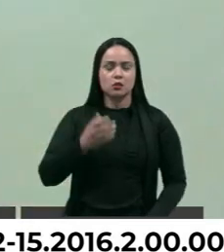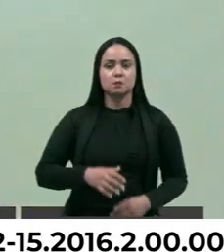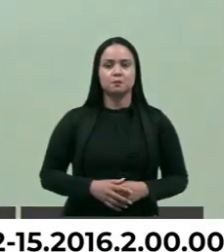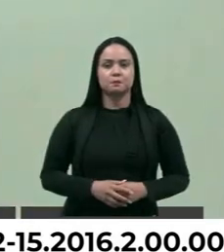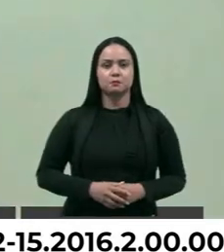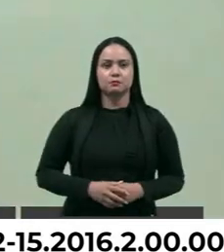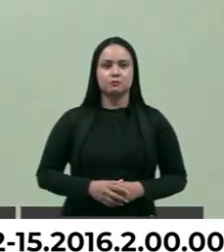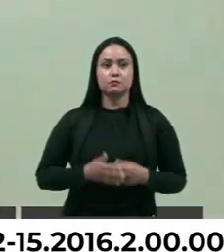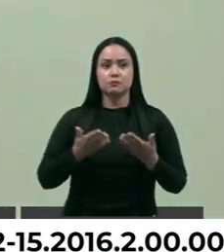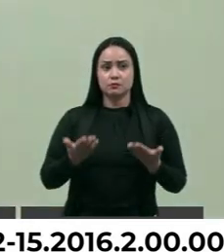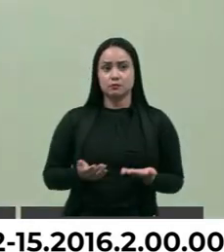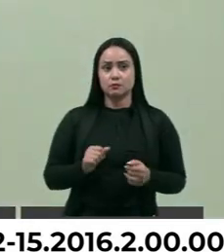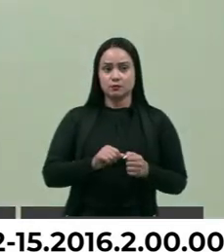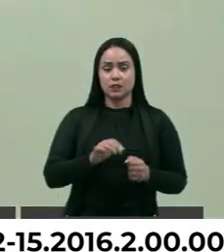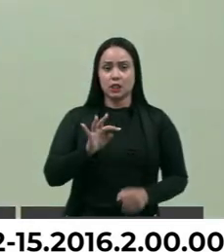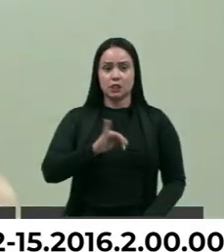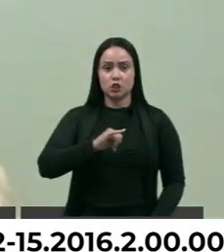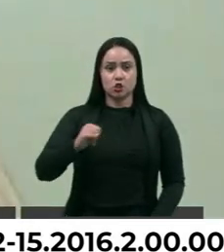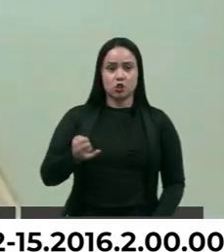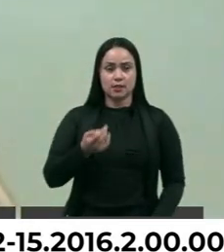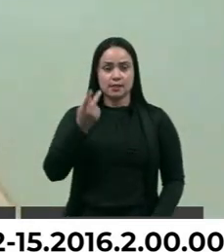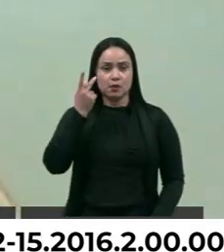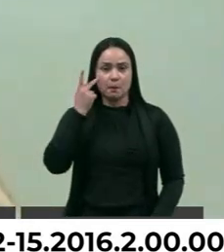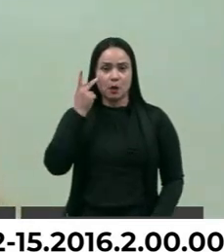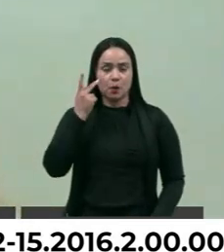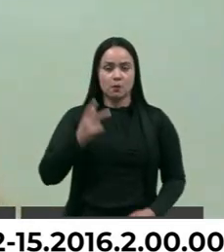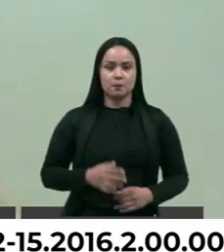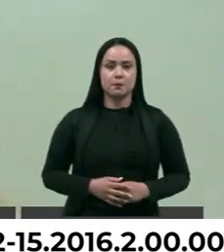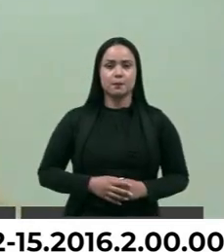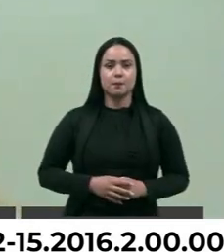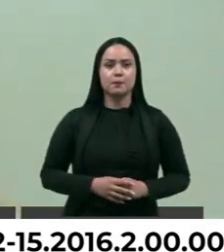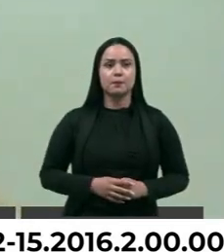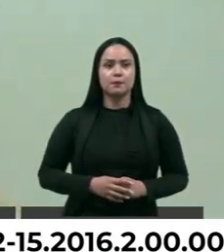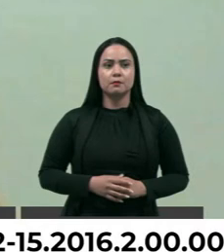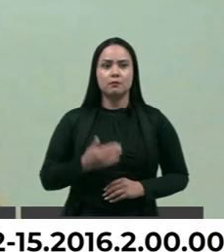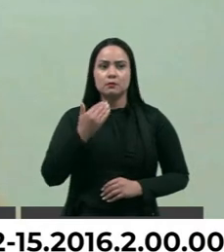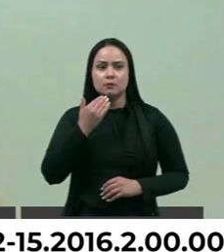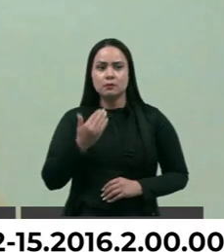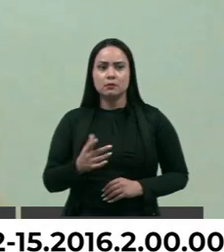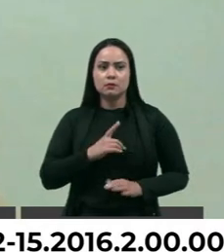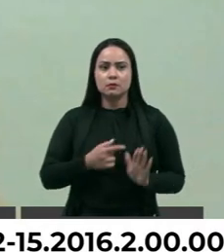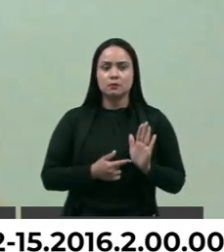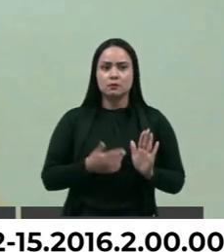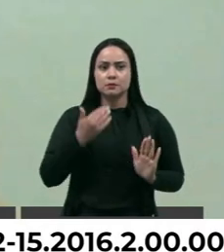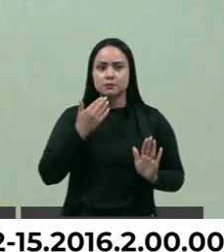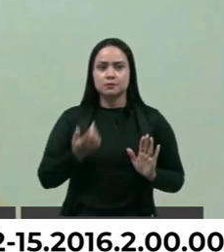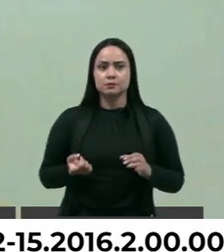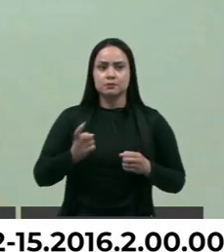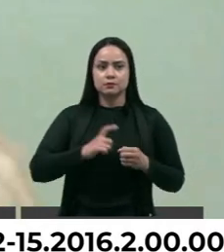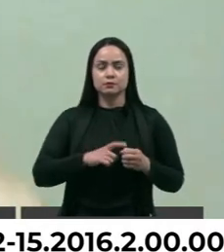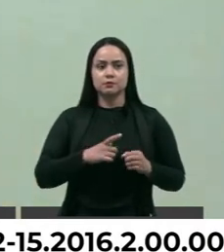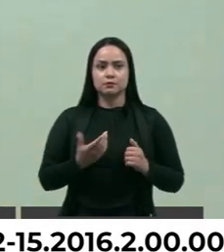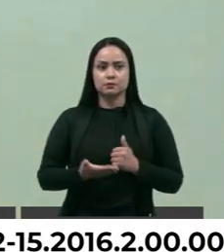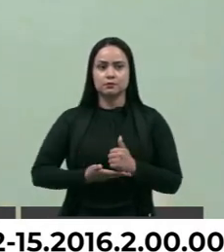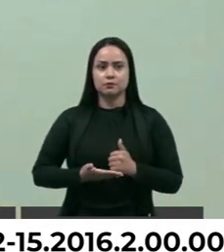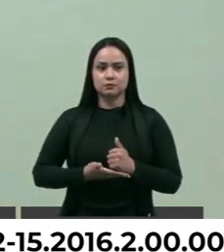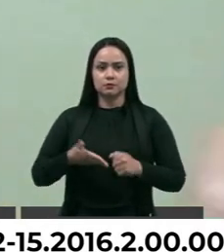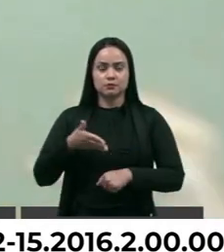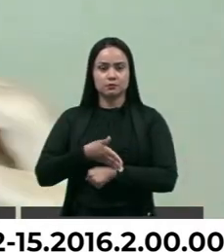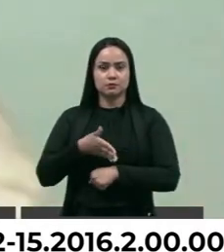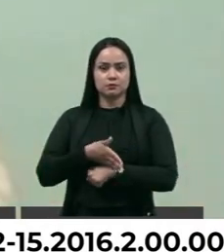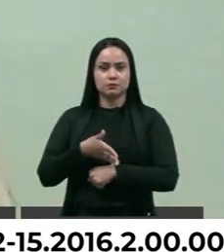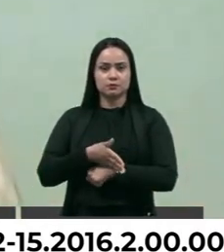E assim foi feito pelo TJ de São Paulo. Em caso, o requerente apresentou seu pedido de retorno com fundamento na participação